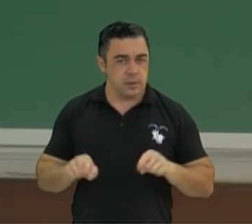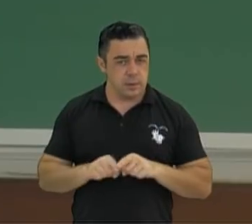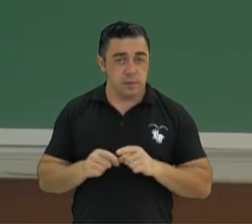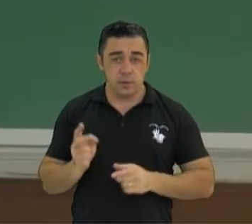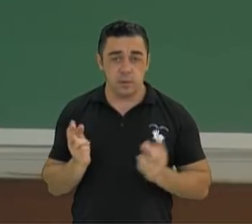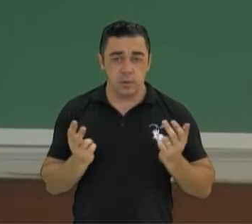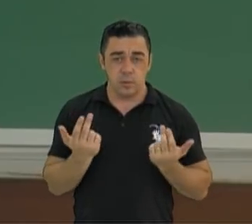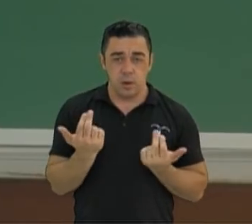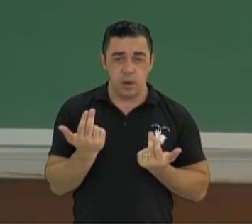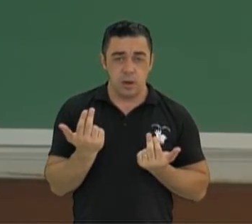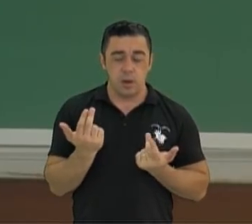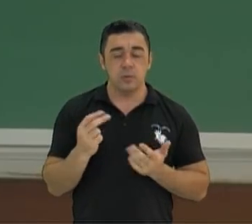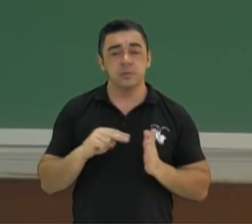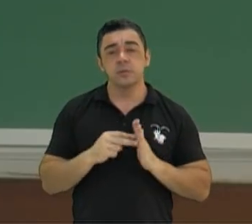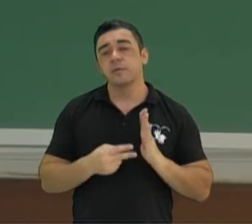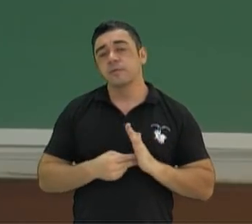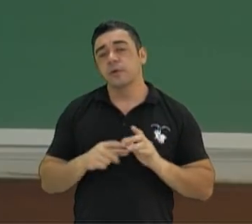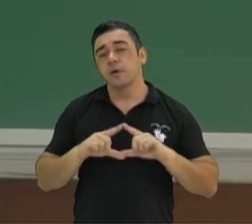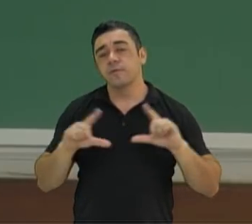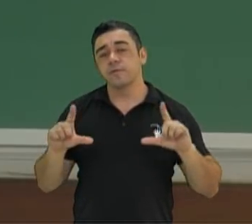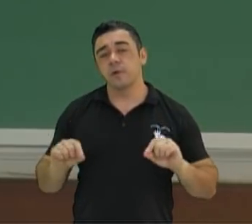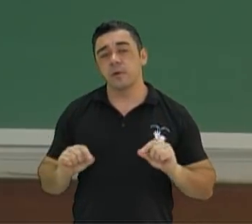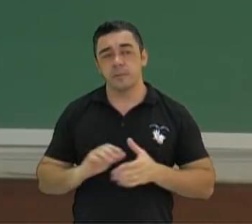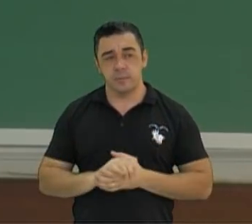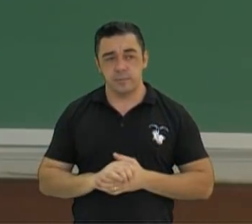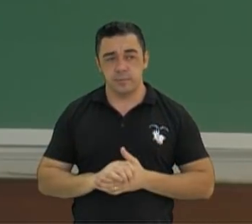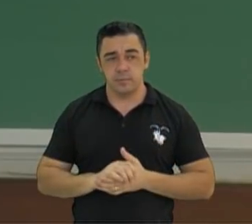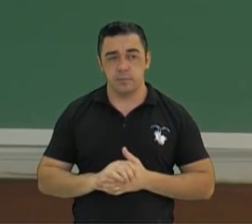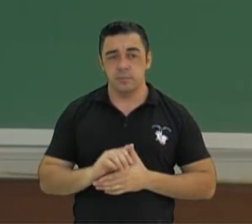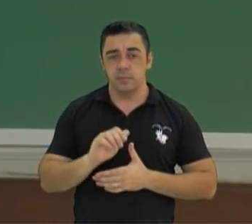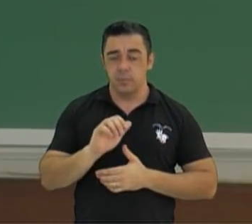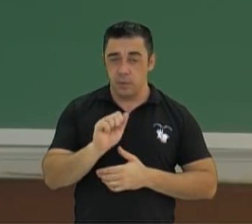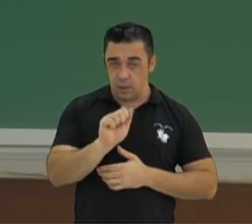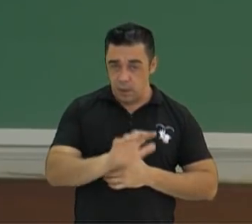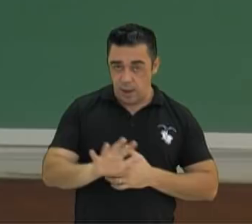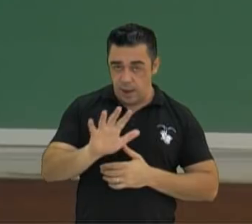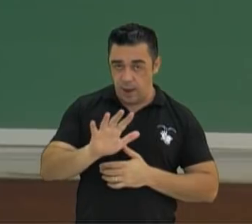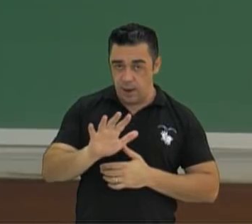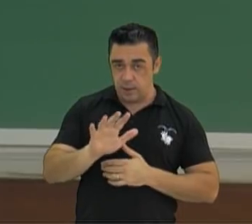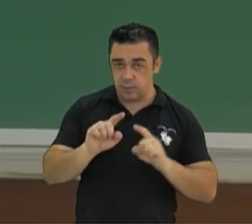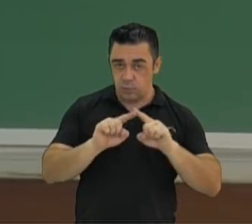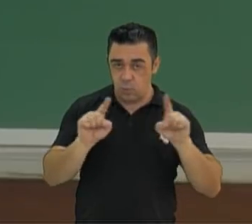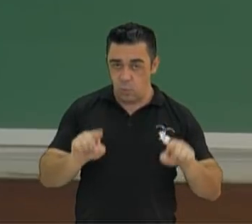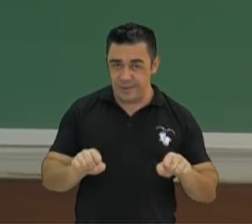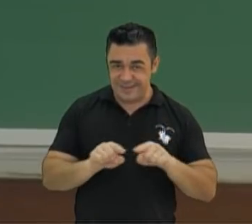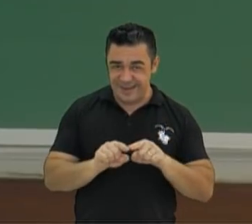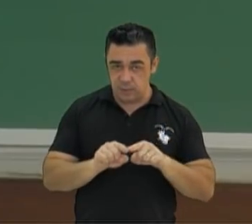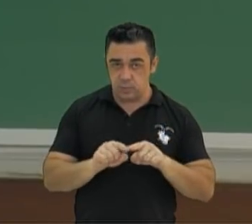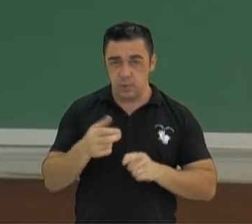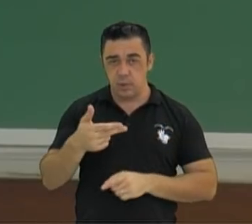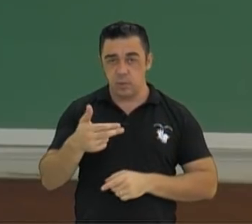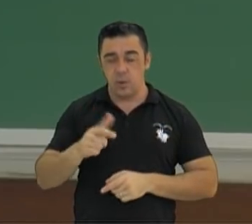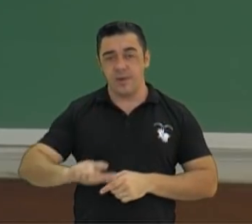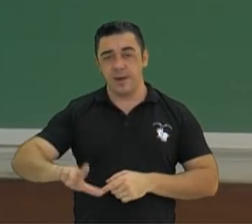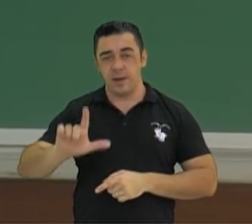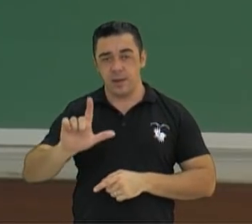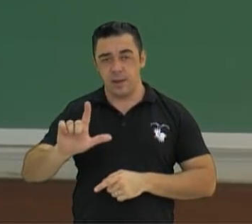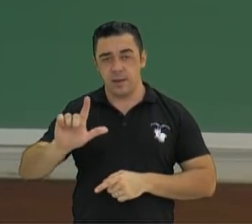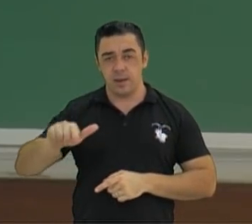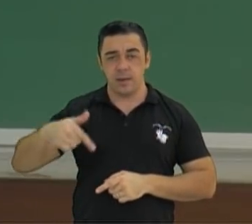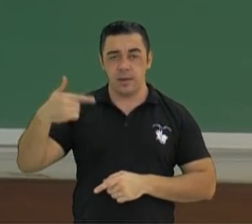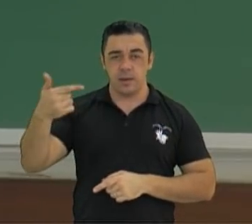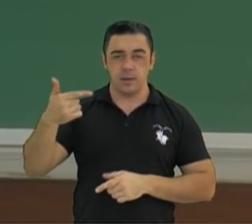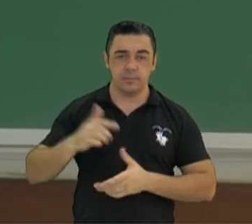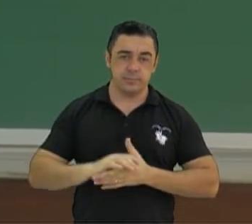lados iguais, qual é a fórmula do quadrado que a gente usa? Esta daqui, ó. A área do quadrado pode ser